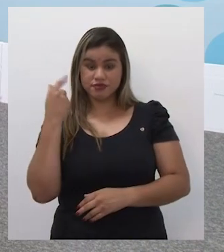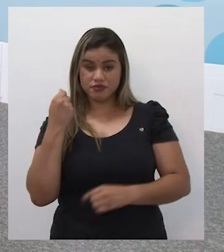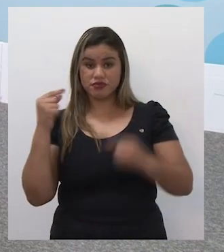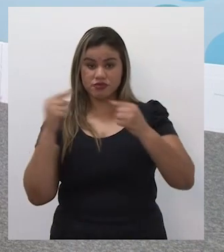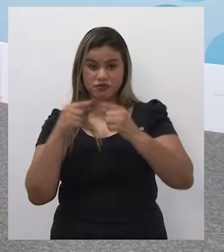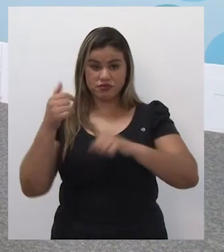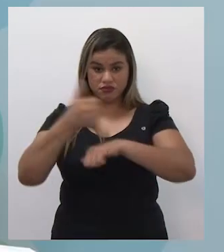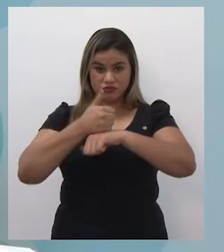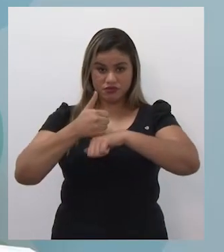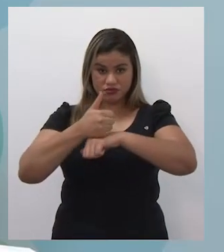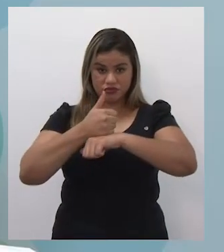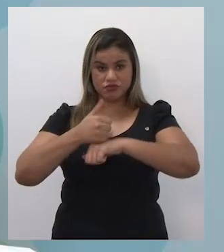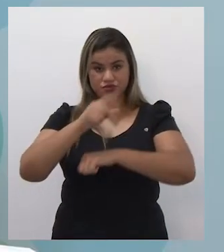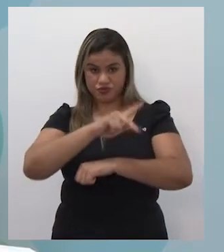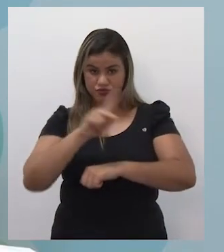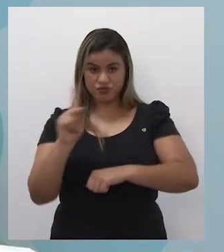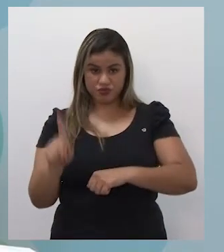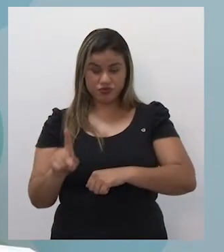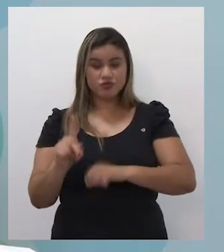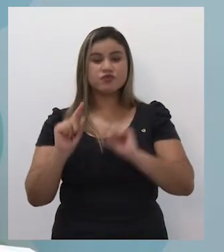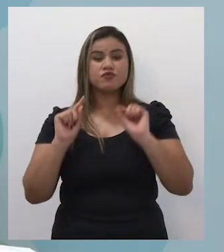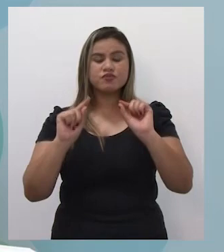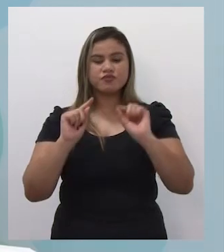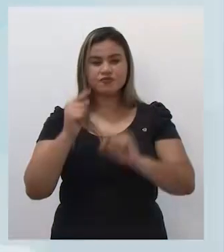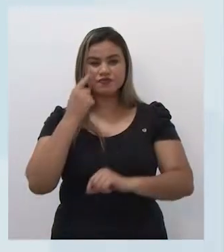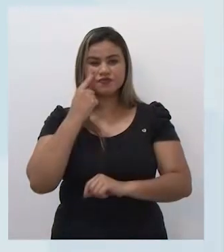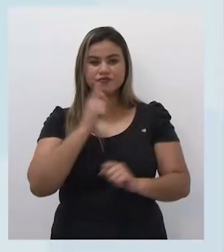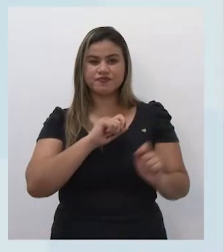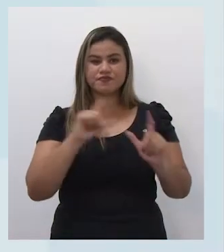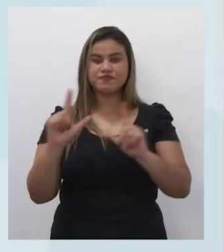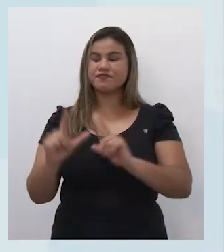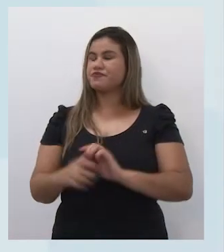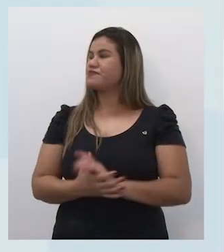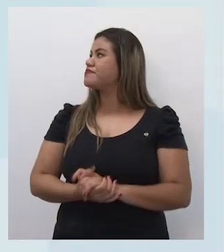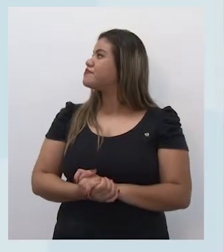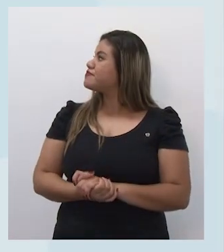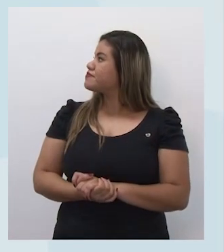profissionais docentes, acompanhem na tela, por favor, o slide.